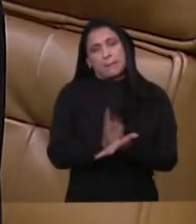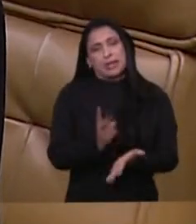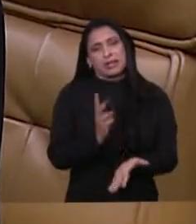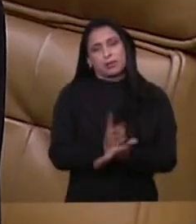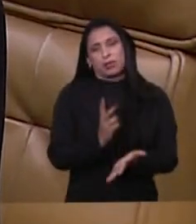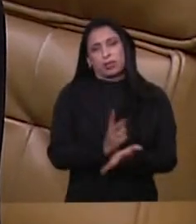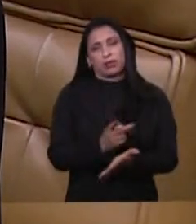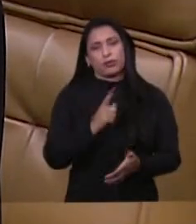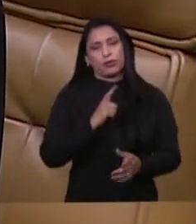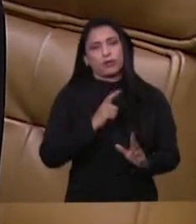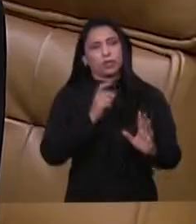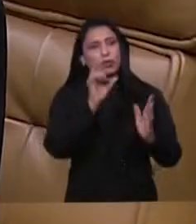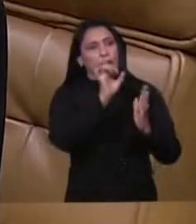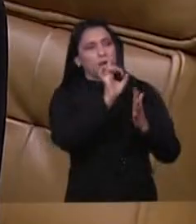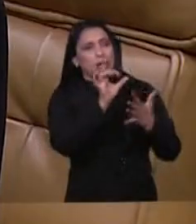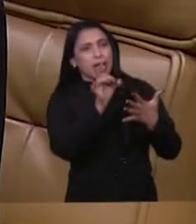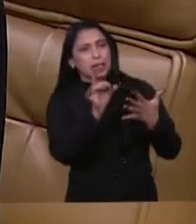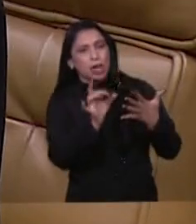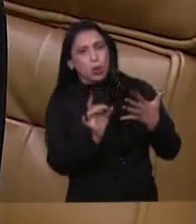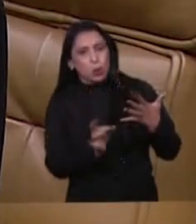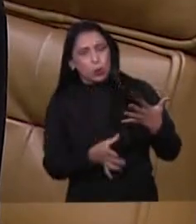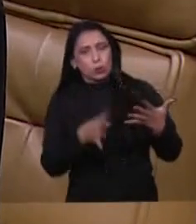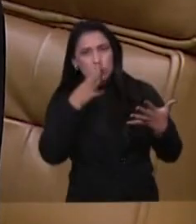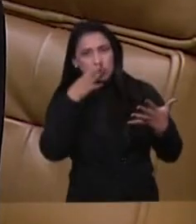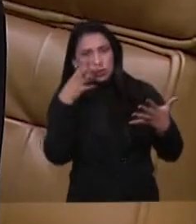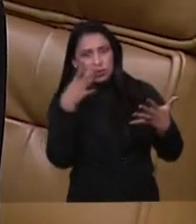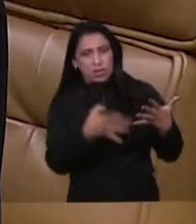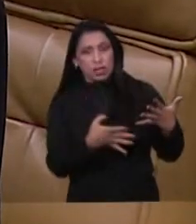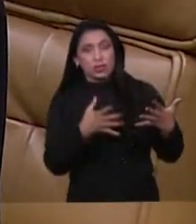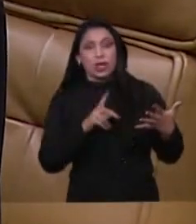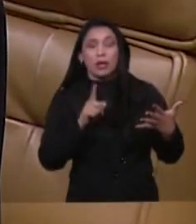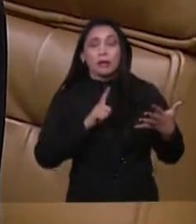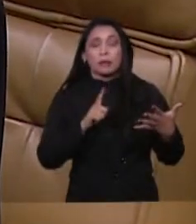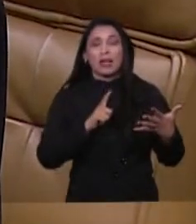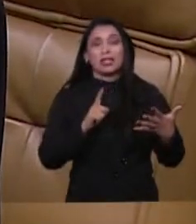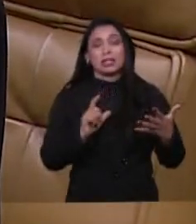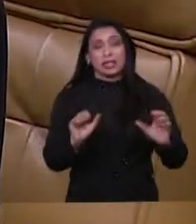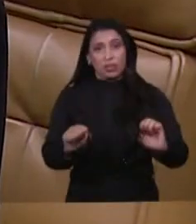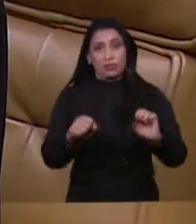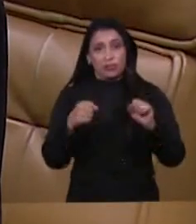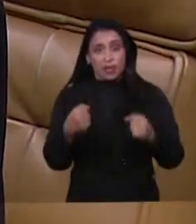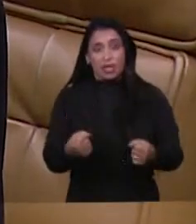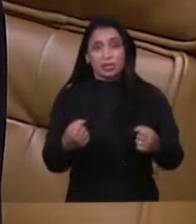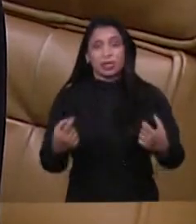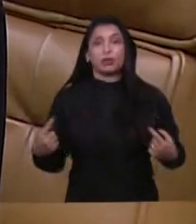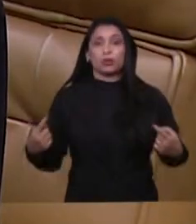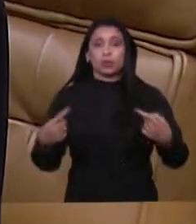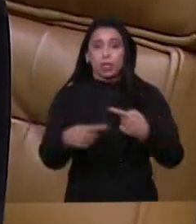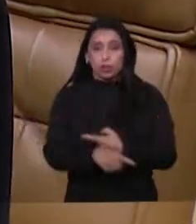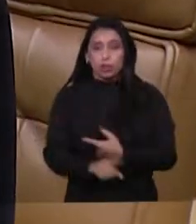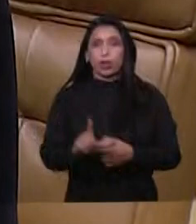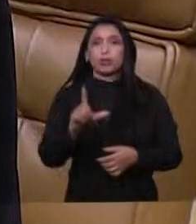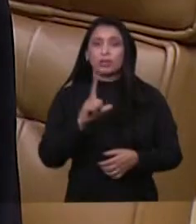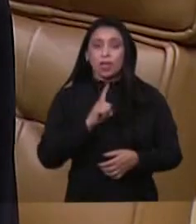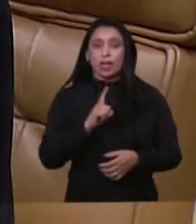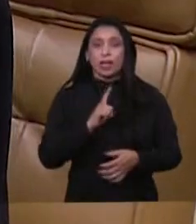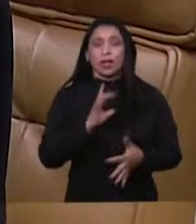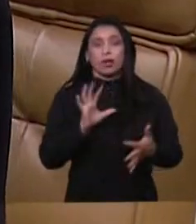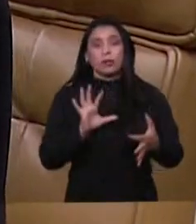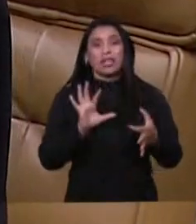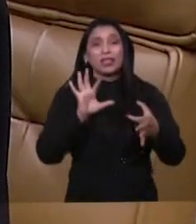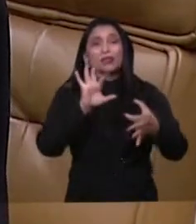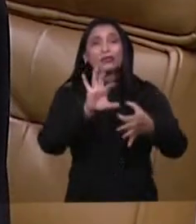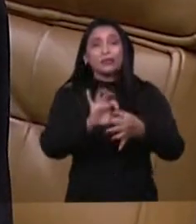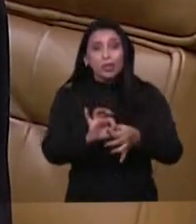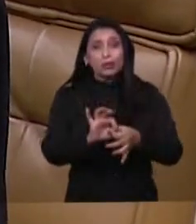precisa de cada um dos acusados, o exercício da ampla defesa do contraditório está assegurado quando demonstrado o vínculo entre a conduta imputada